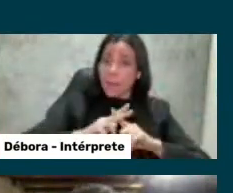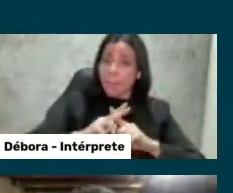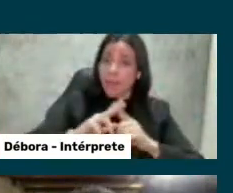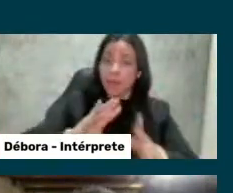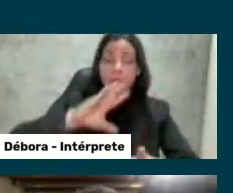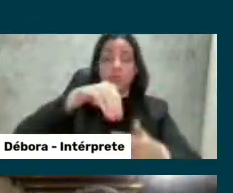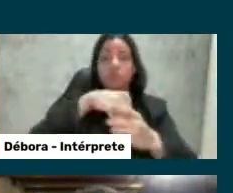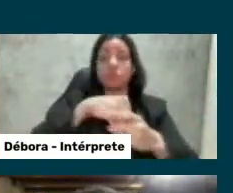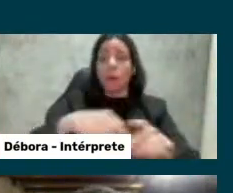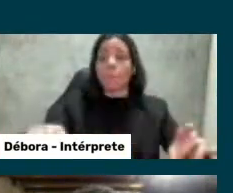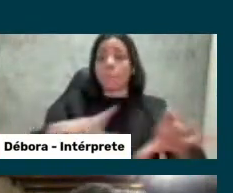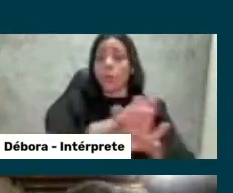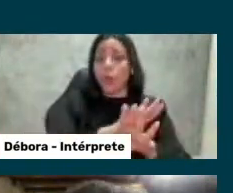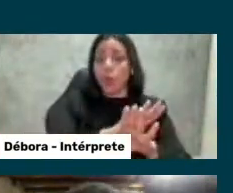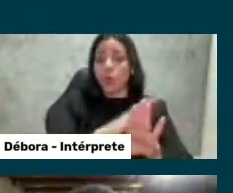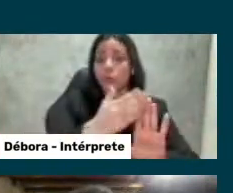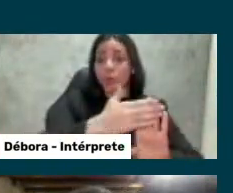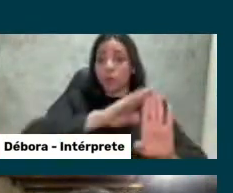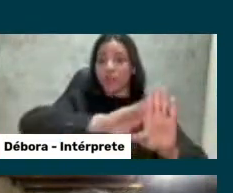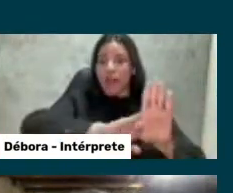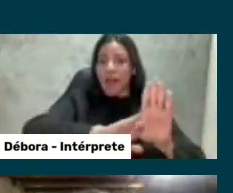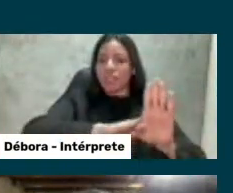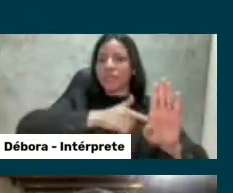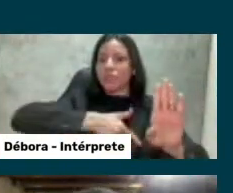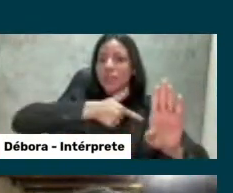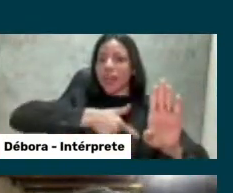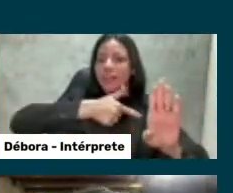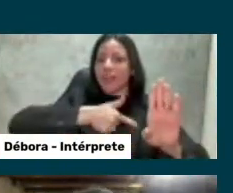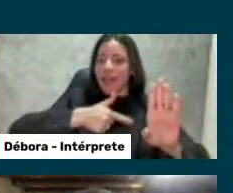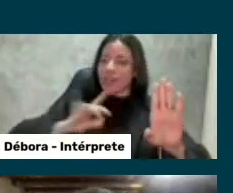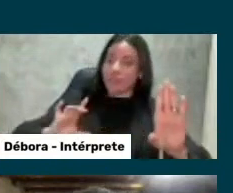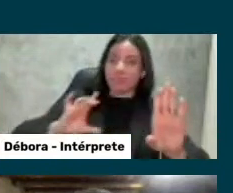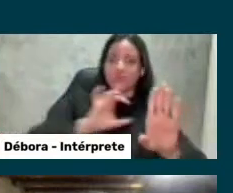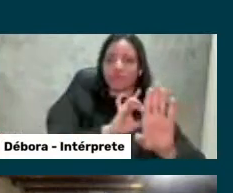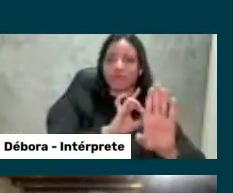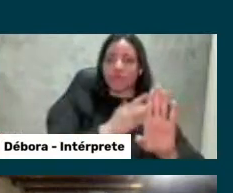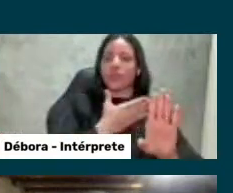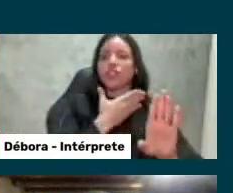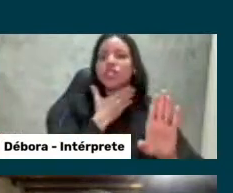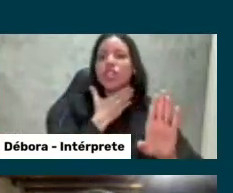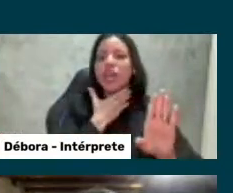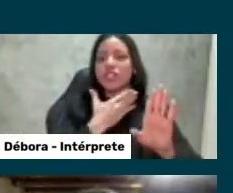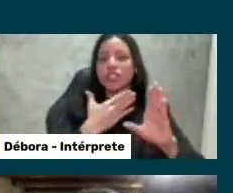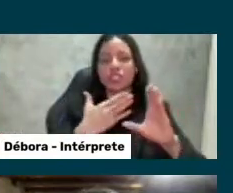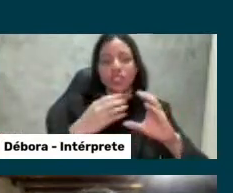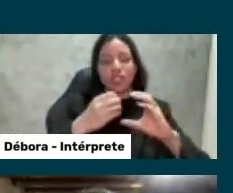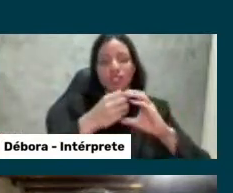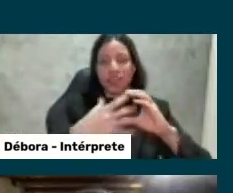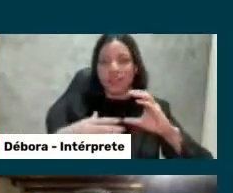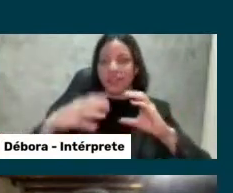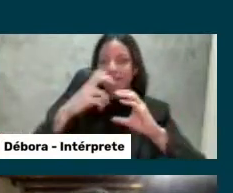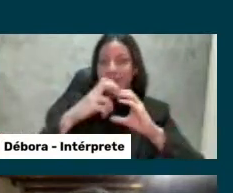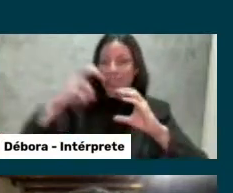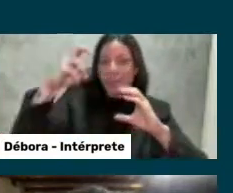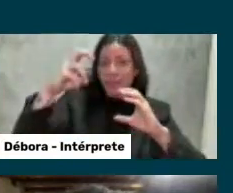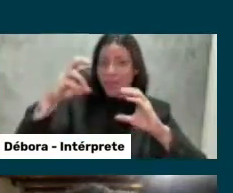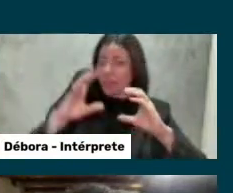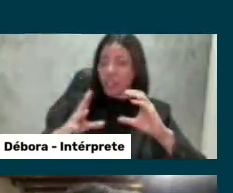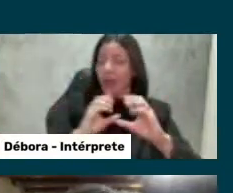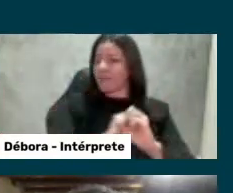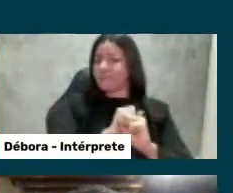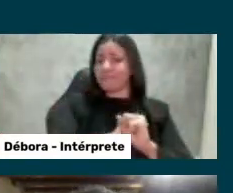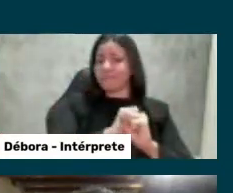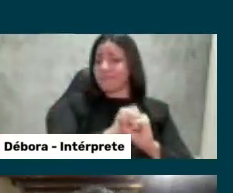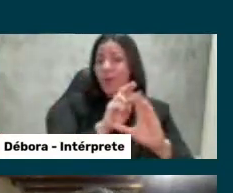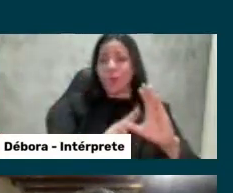nas suas funcionalidades há muito tempo, sem saber, né? A gente tomou conhecimento e talvez muitas pessoas que